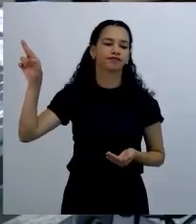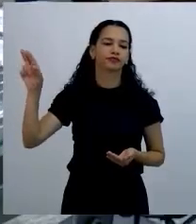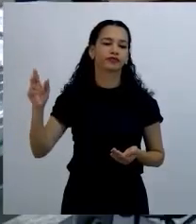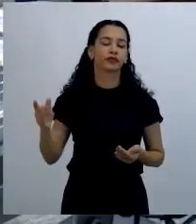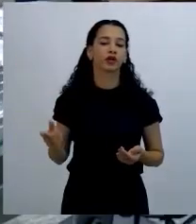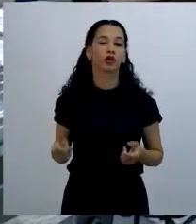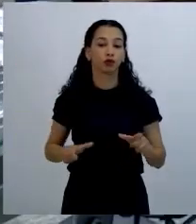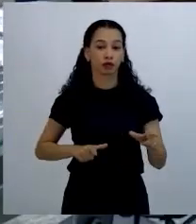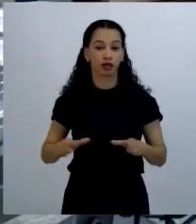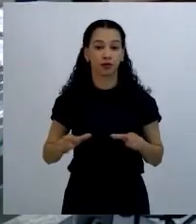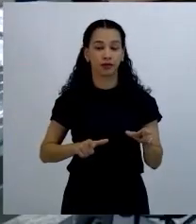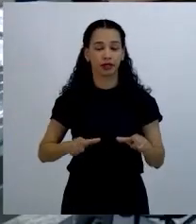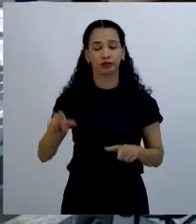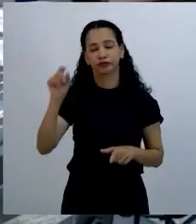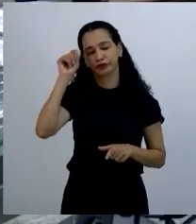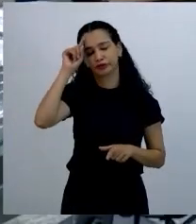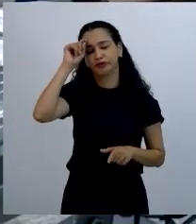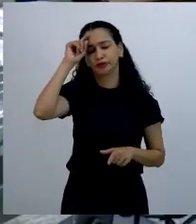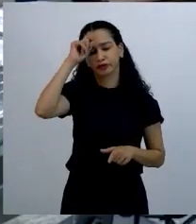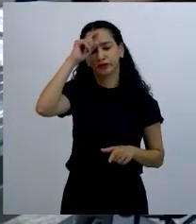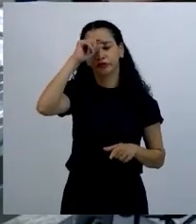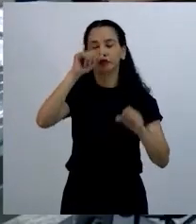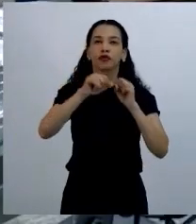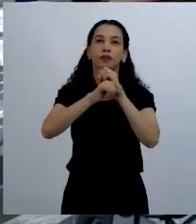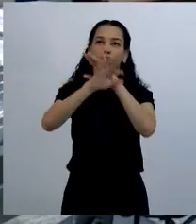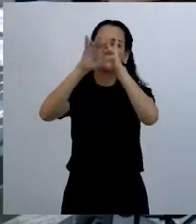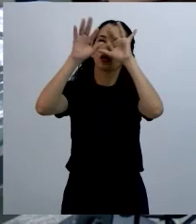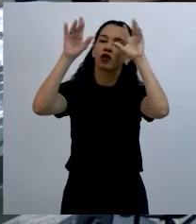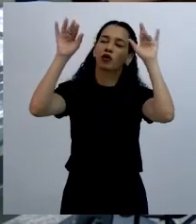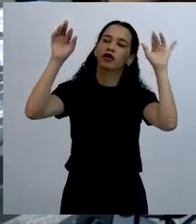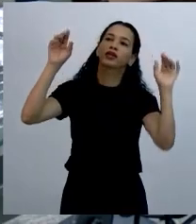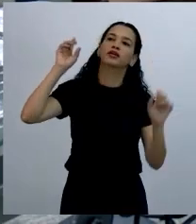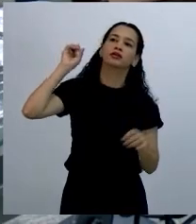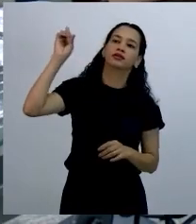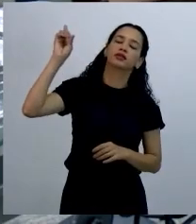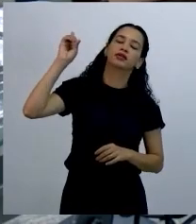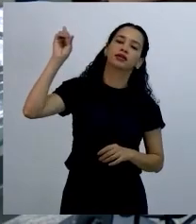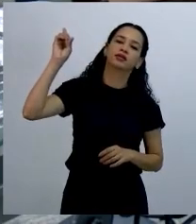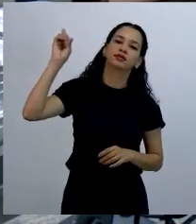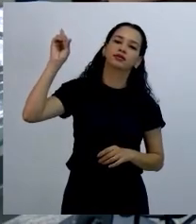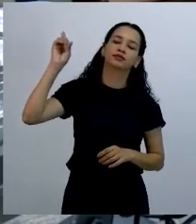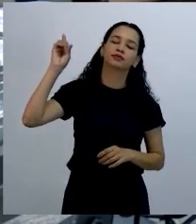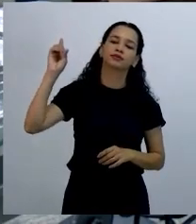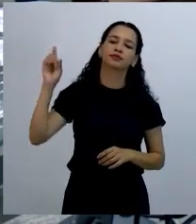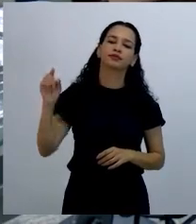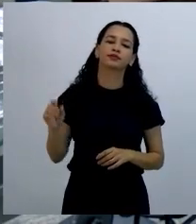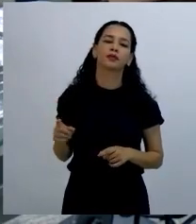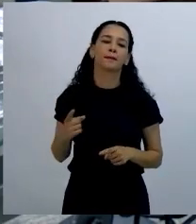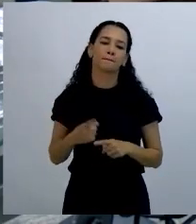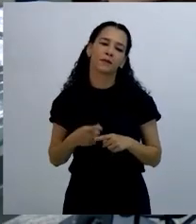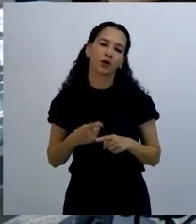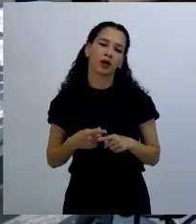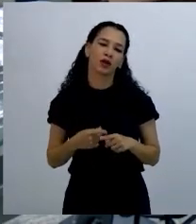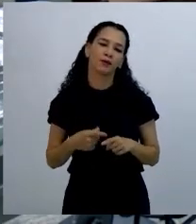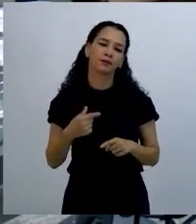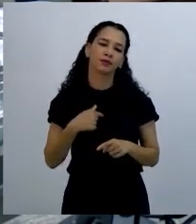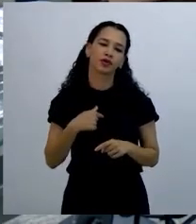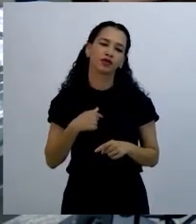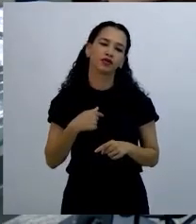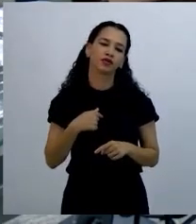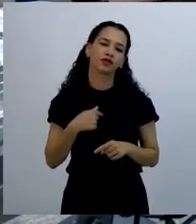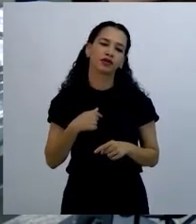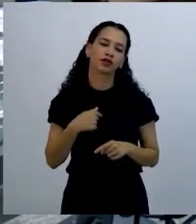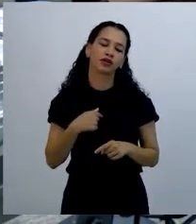que eu fiquei constrangido porque Paulo nesse texto ele está dizendo nunca fui eu quem foi que começou o trabalho